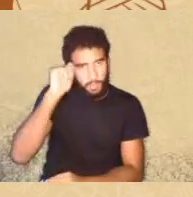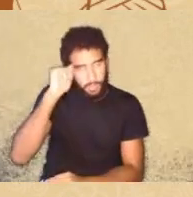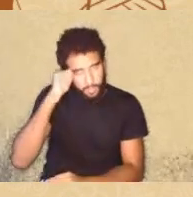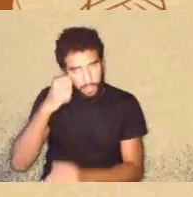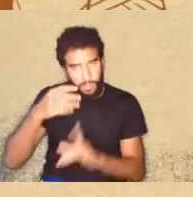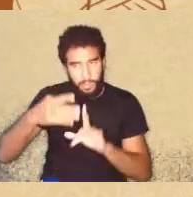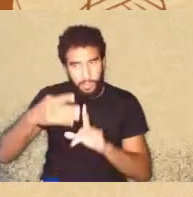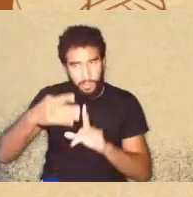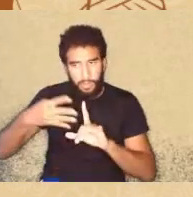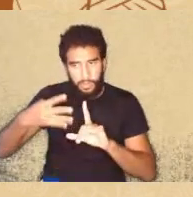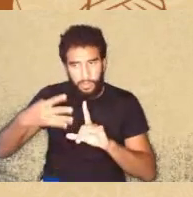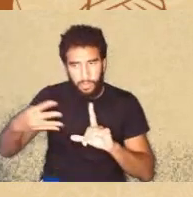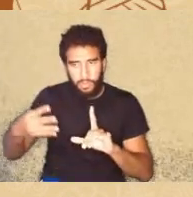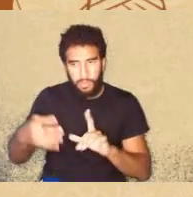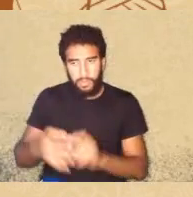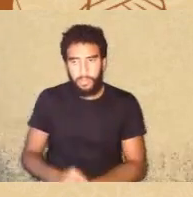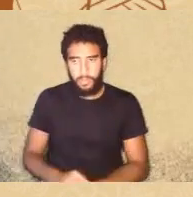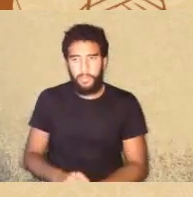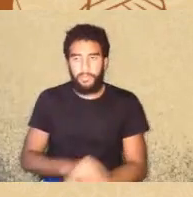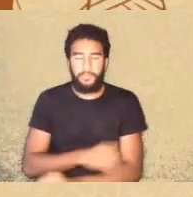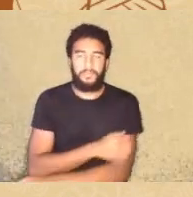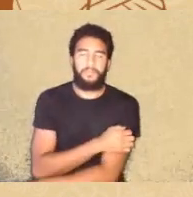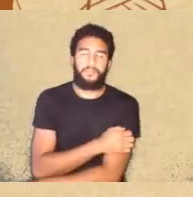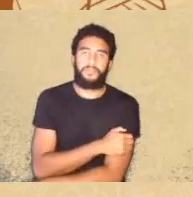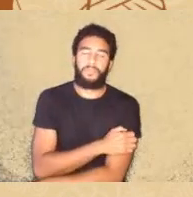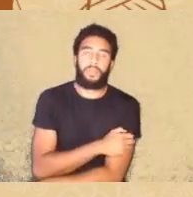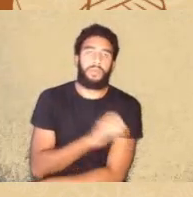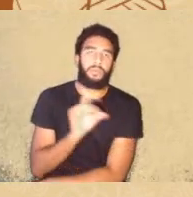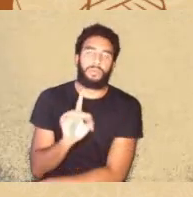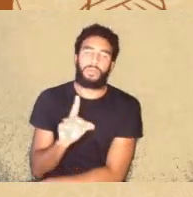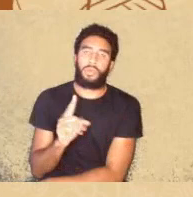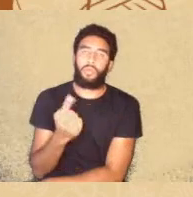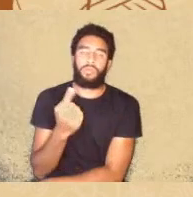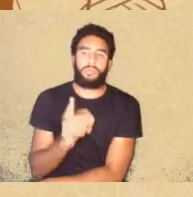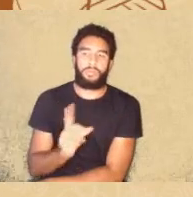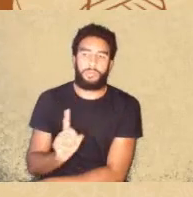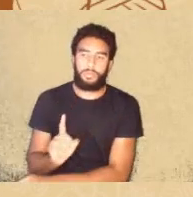coisa quantitativa, sabe? São pontos de vista